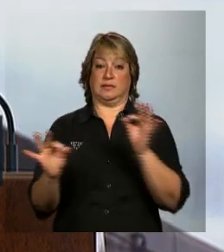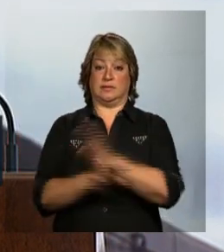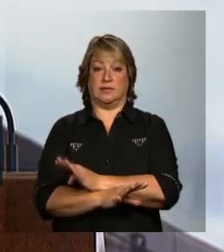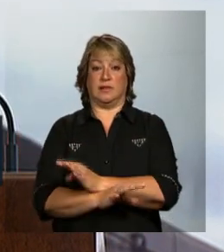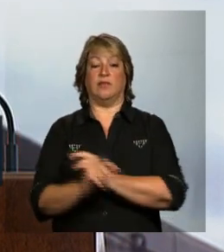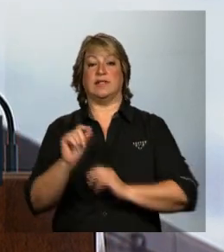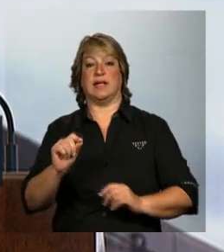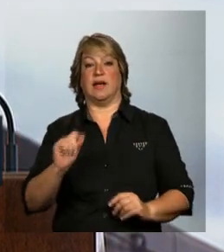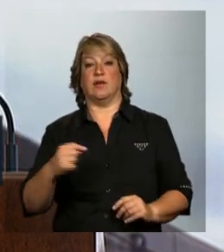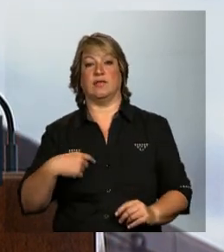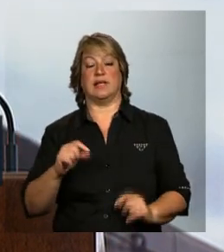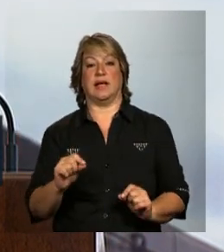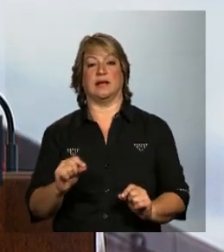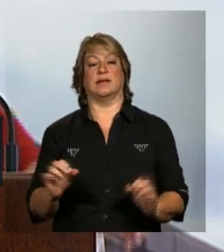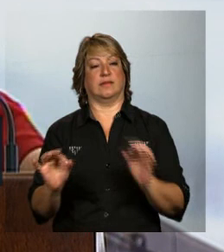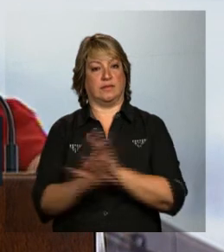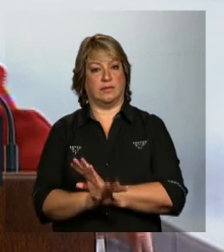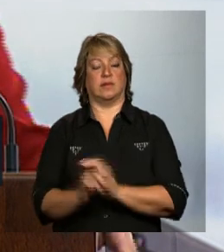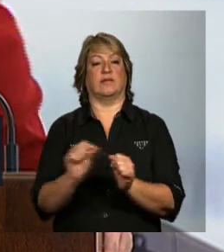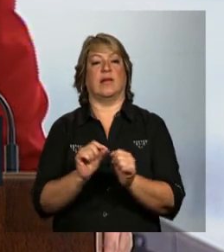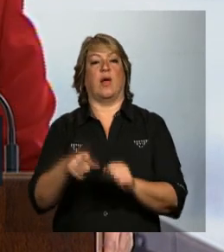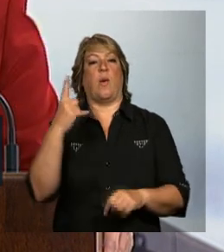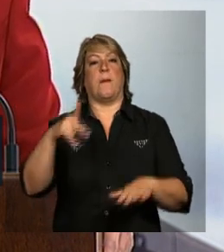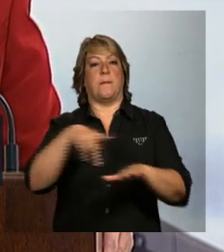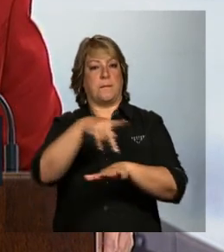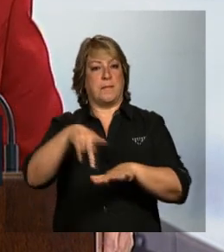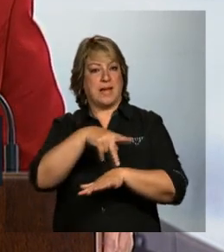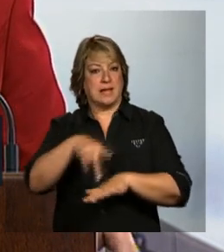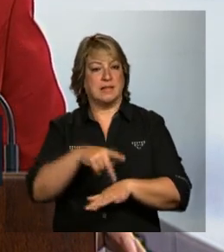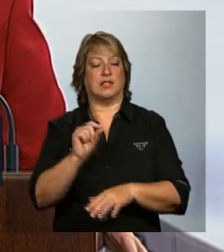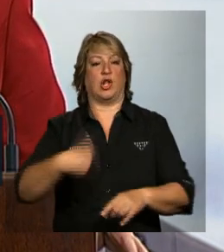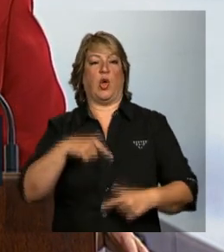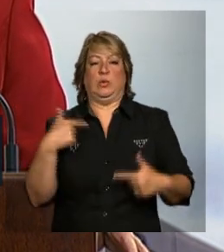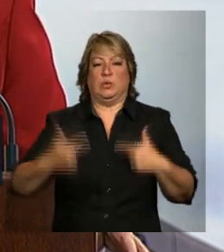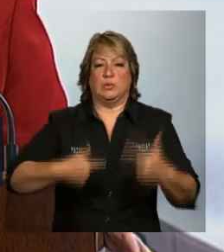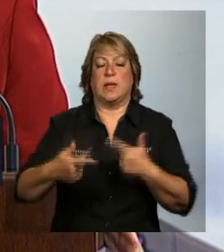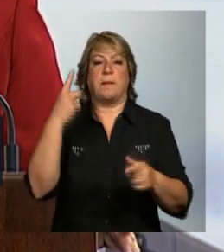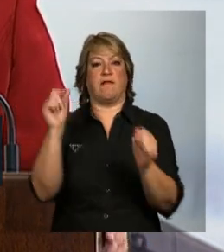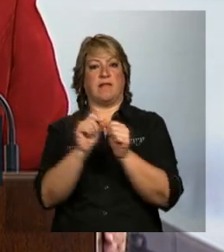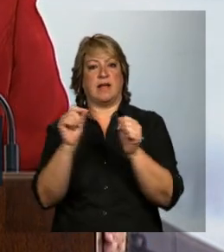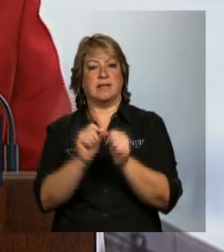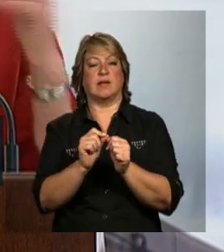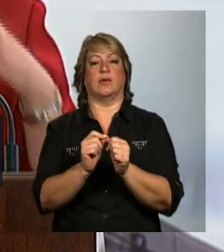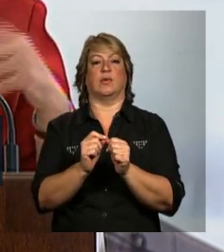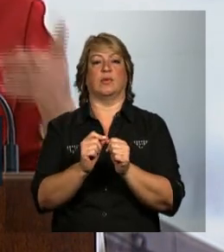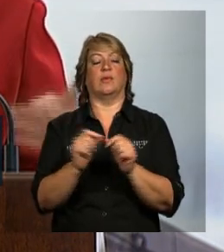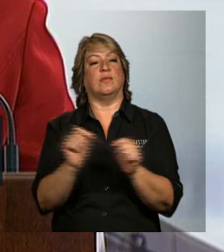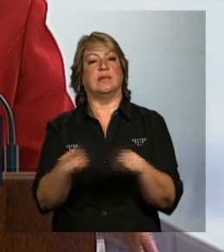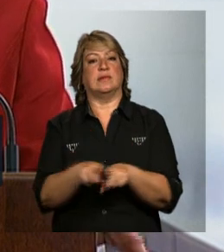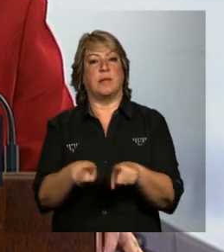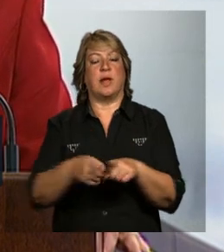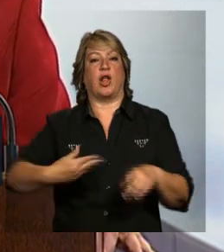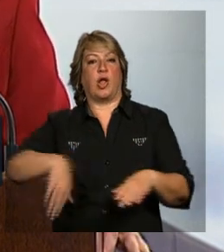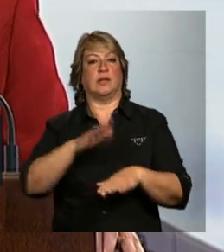Eu quero fazer uma analogia entre o país que lutamos para construir e o desempenho da